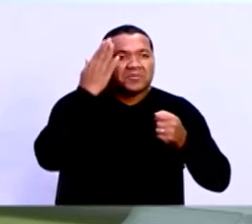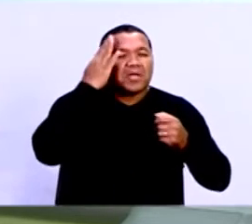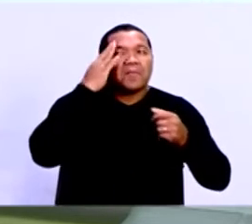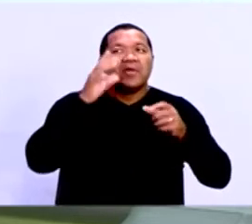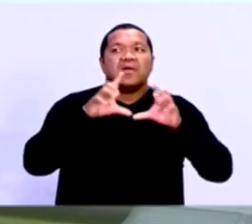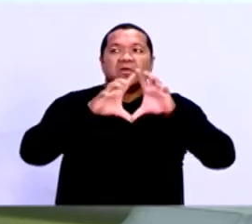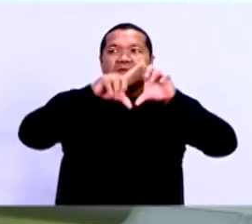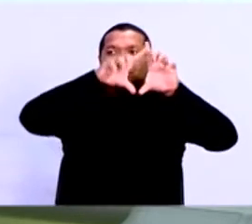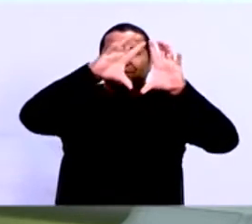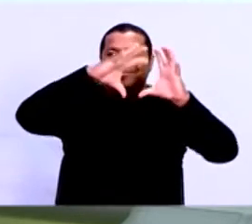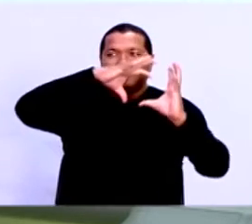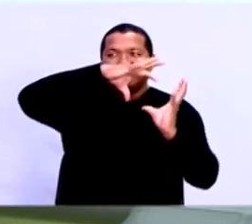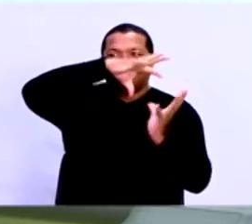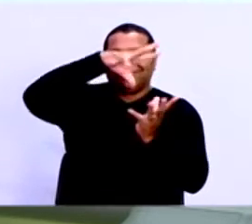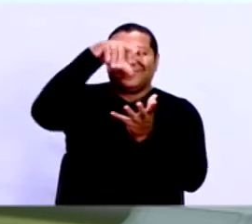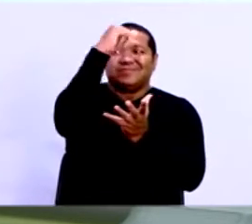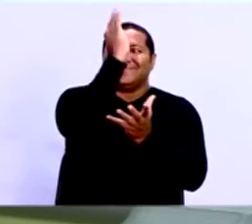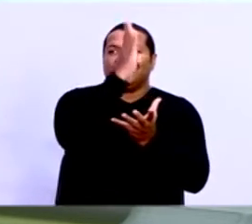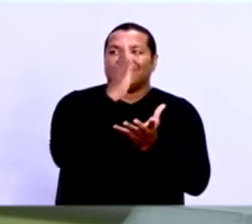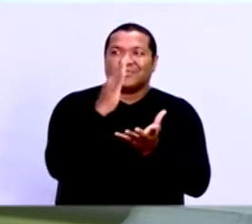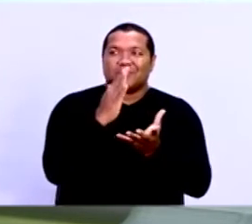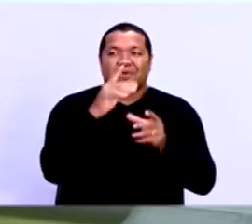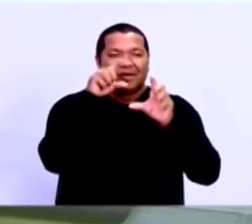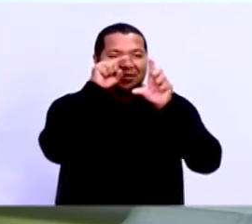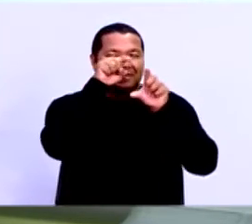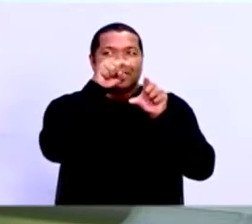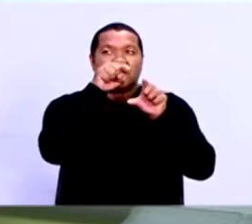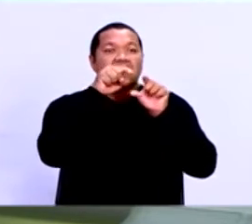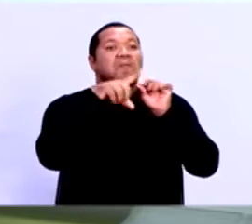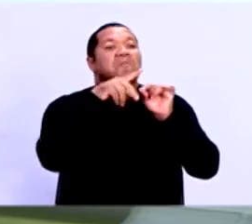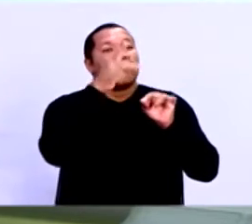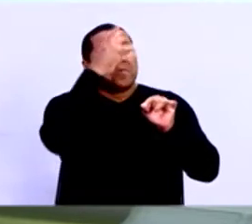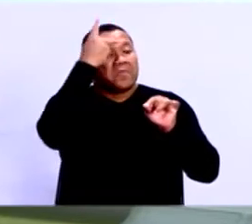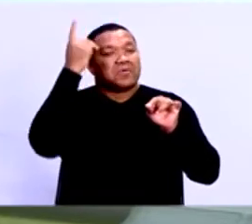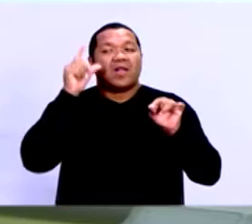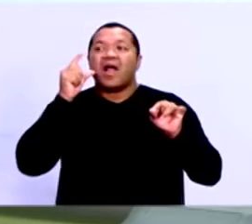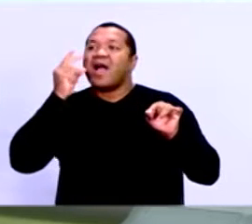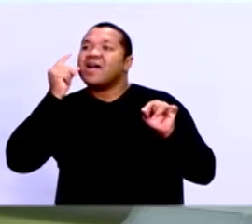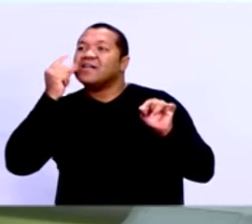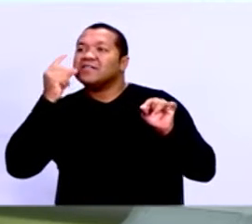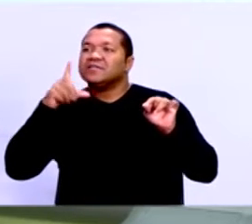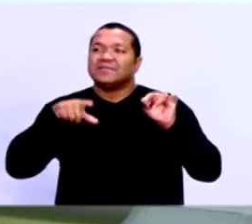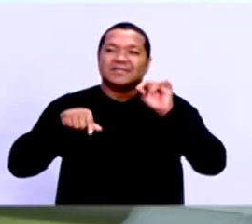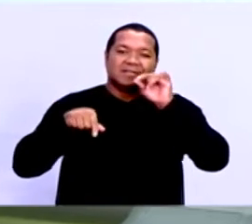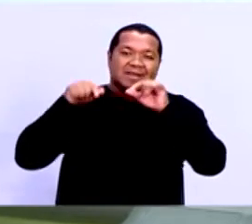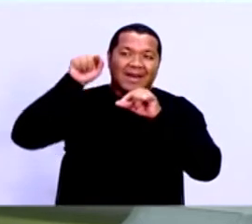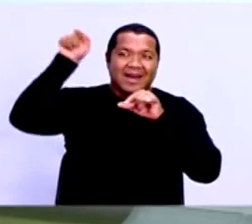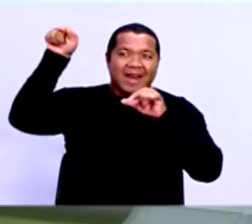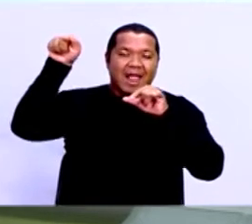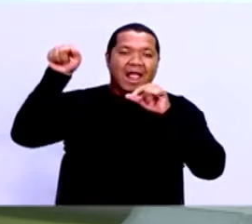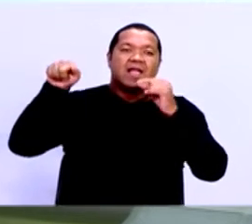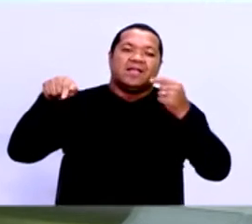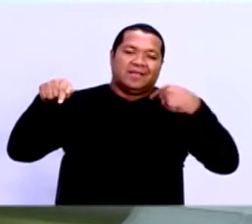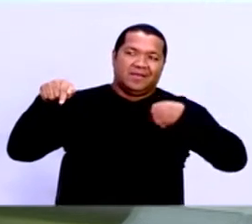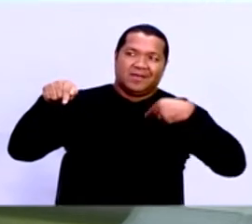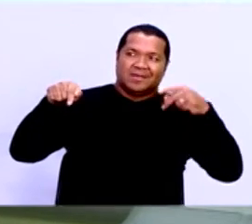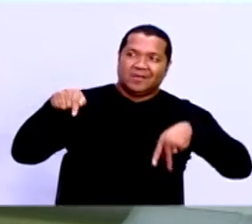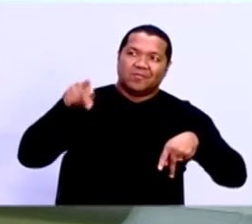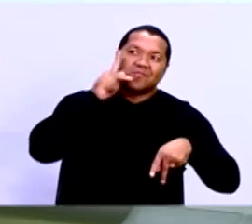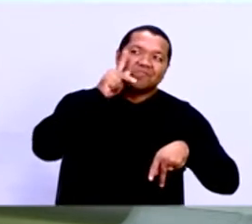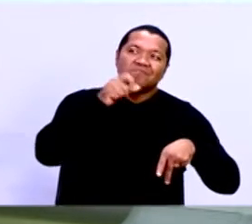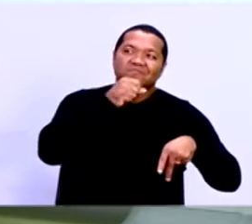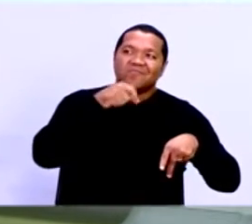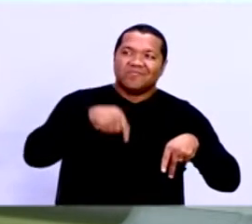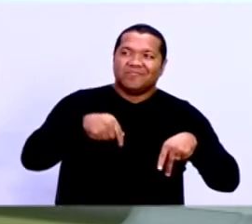ver que essa praia dele esteja lá em joão pessoa ea gente tá aqui em porto velho quando o cliente acessar o site dele